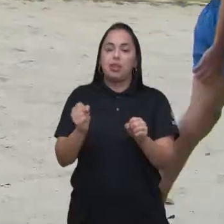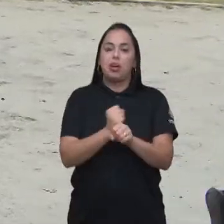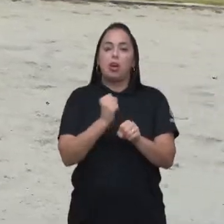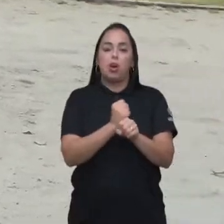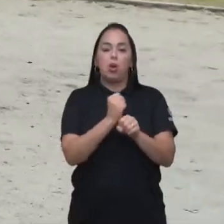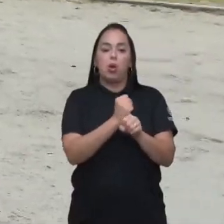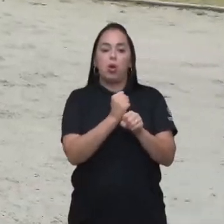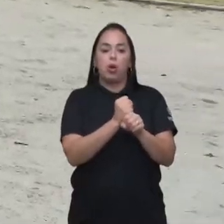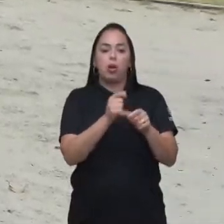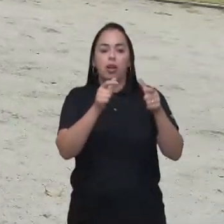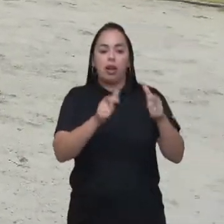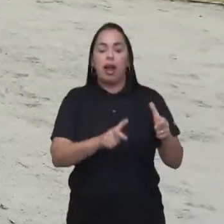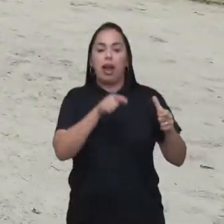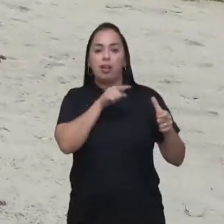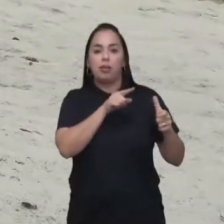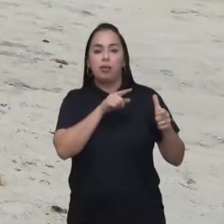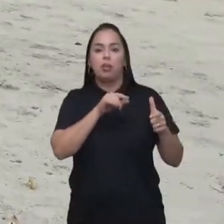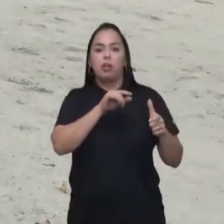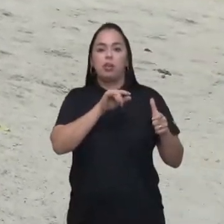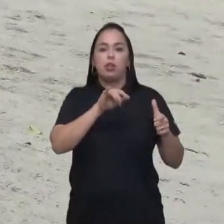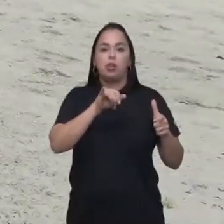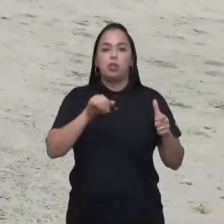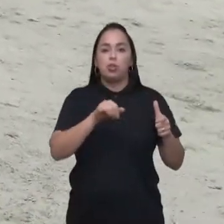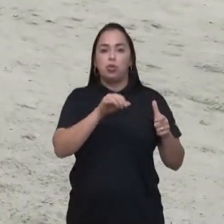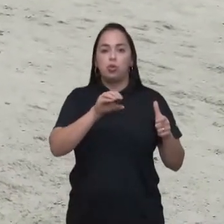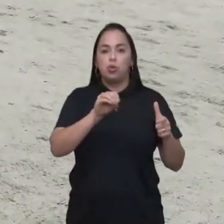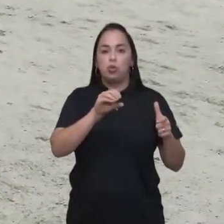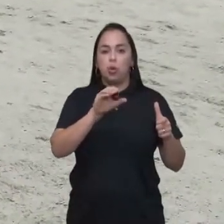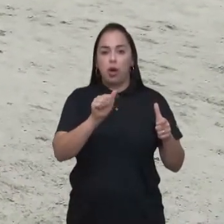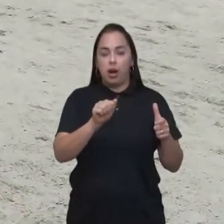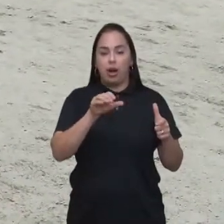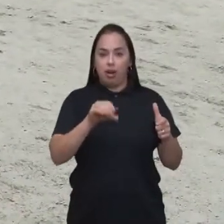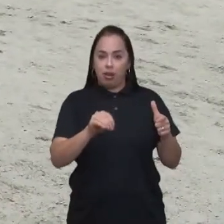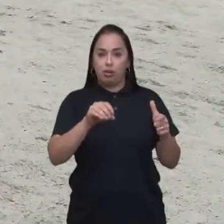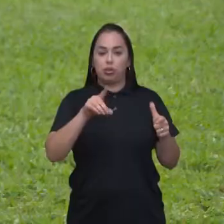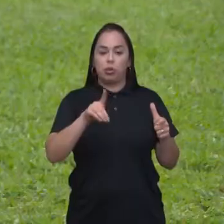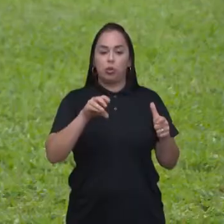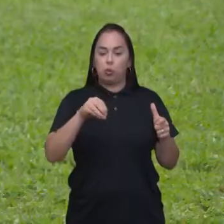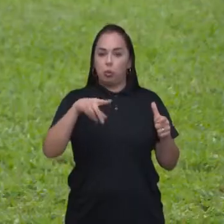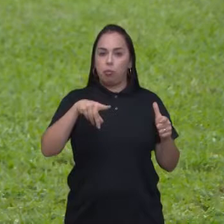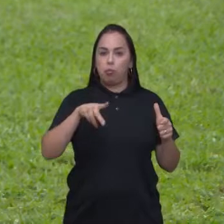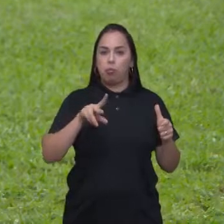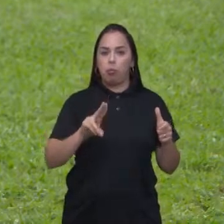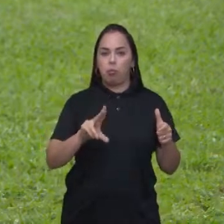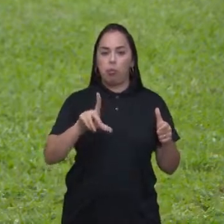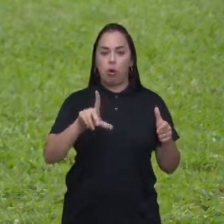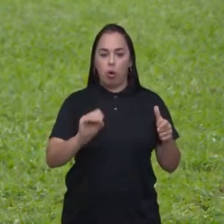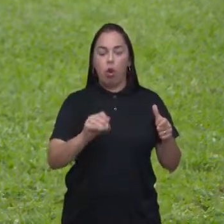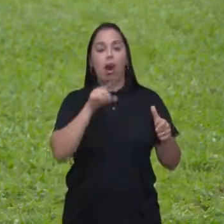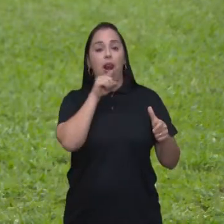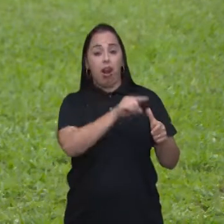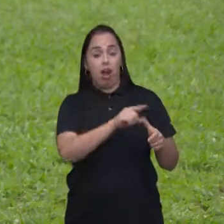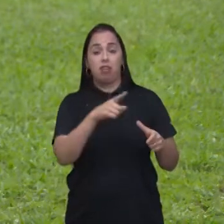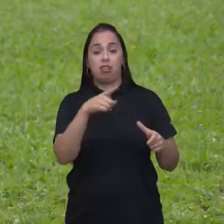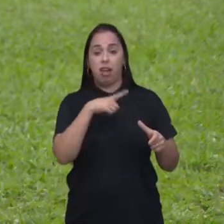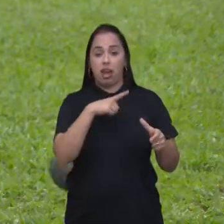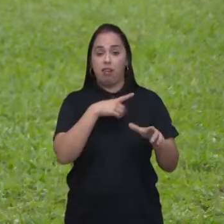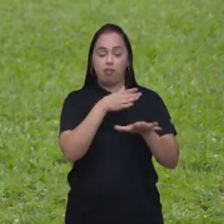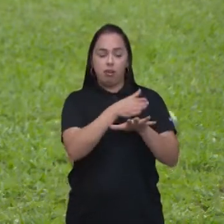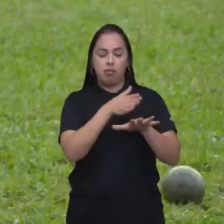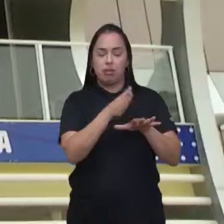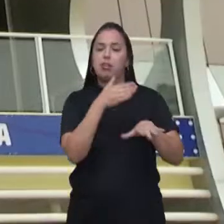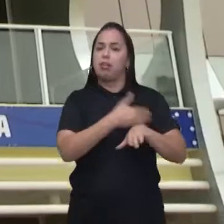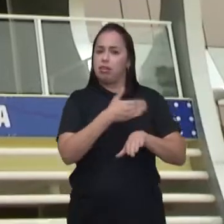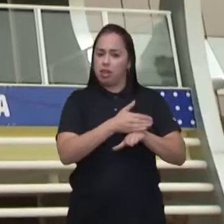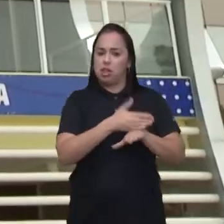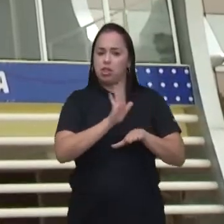será construído no Complexo do João do Pulo do o Jardim Satélite onde algumas modalidades Já realizam os